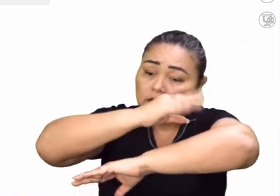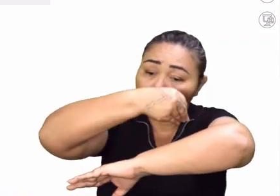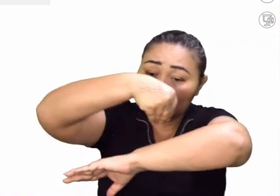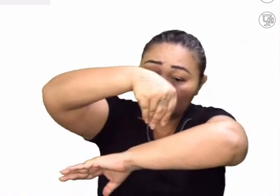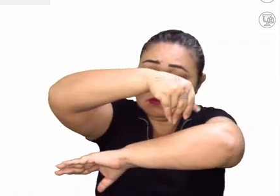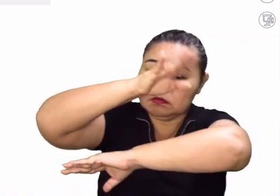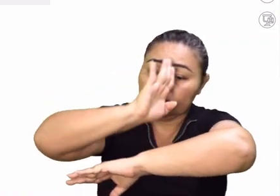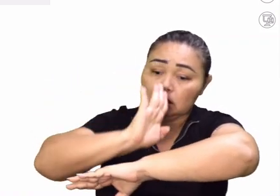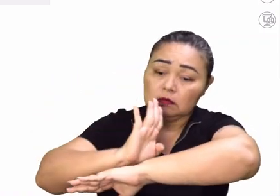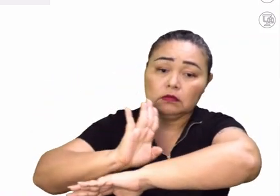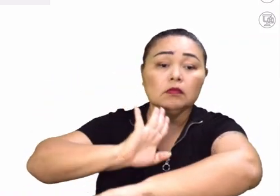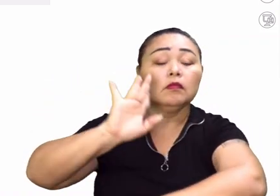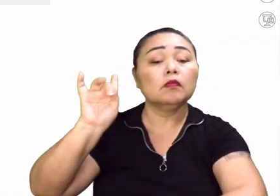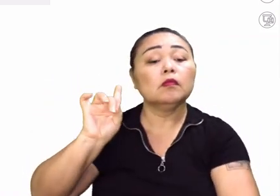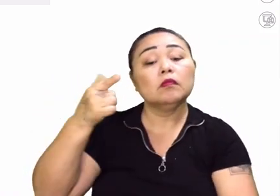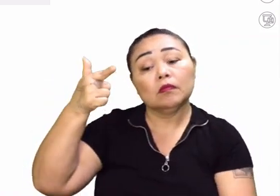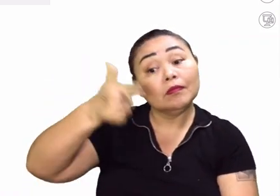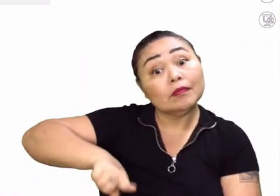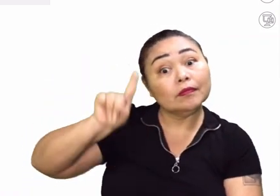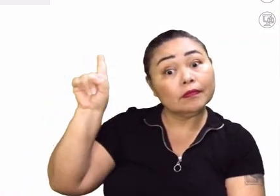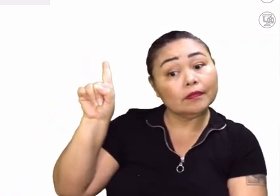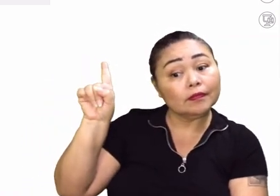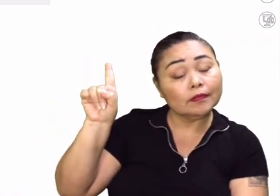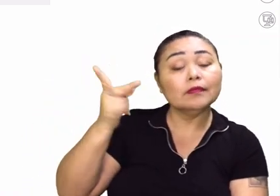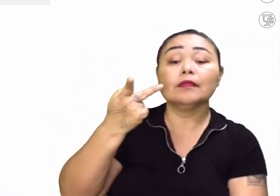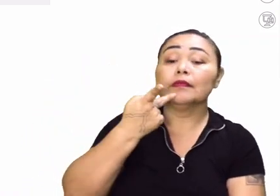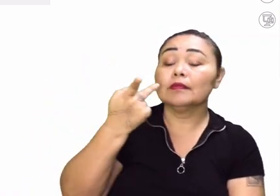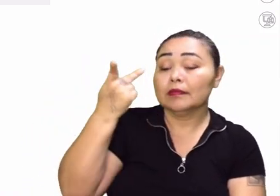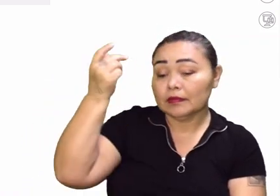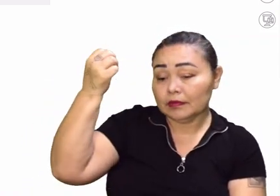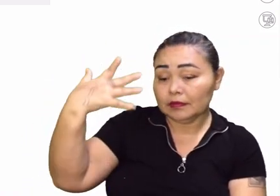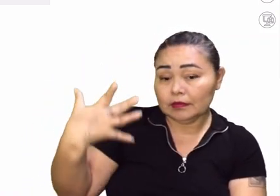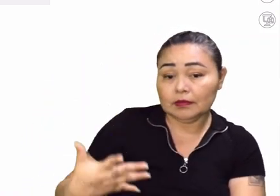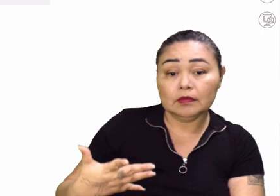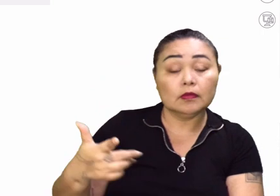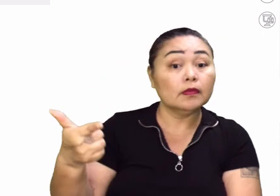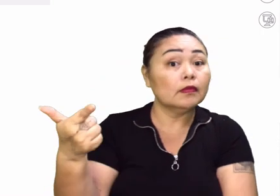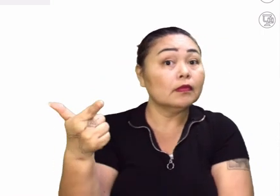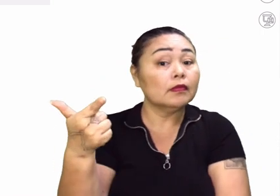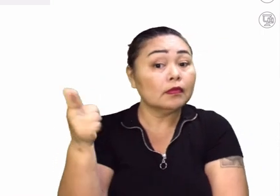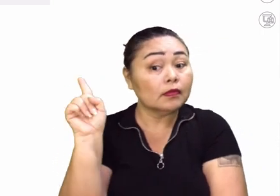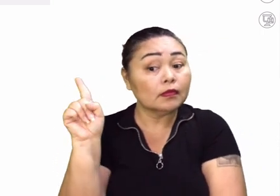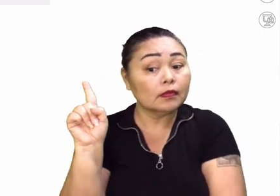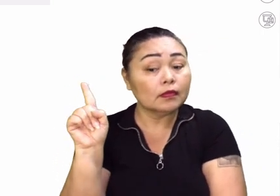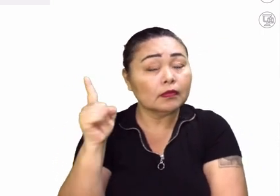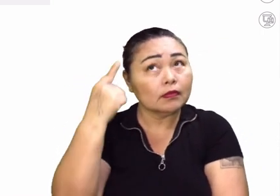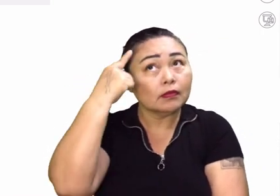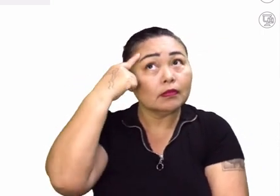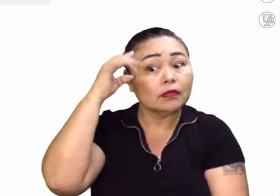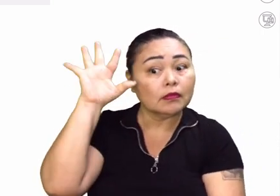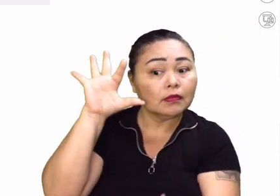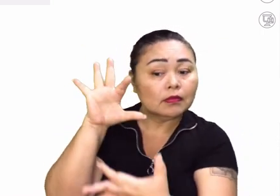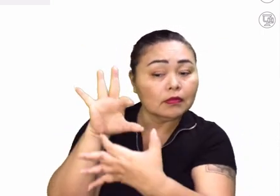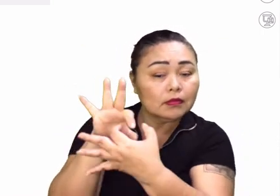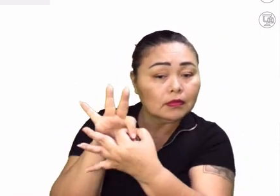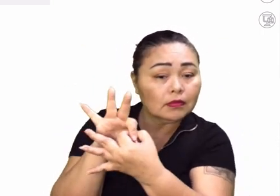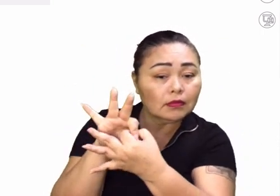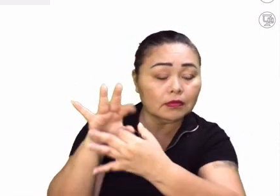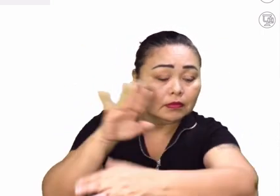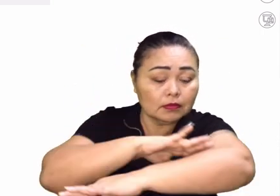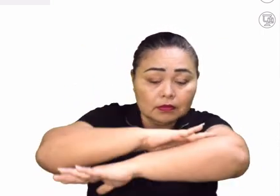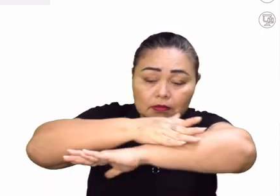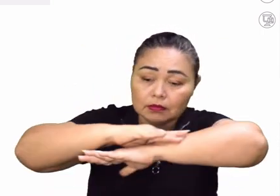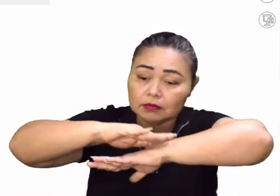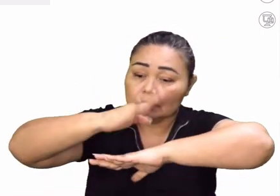Então novamente Olha aí falamos já para vocês não perco essa linha de raciocínio sobre relevo